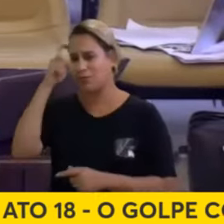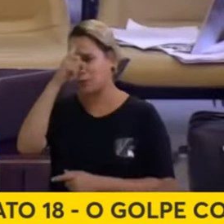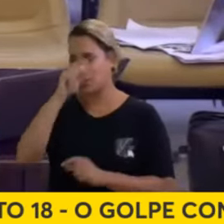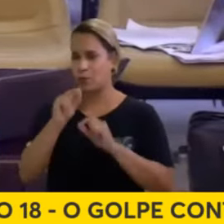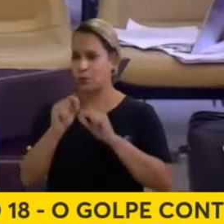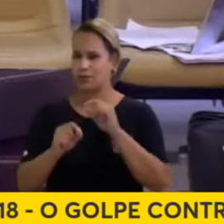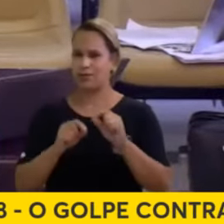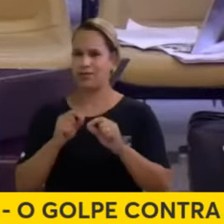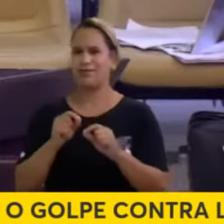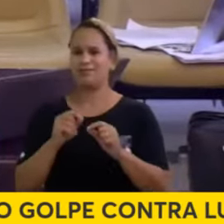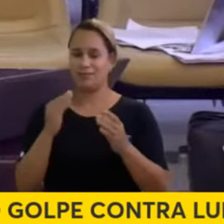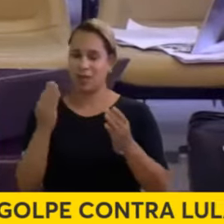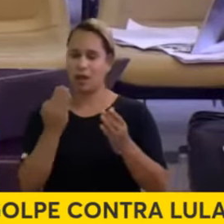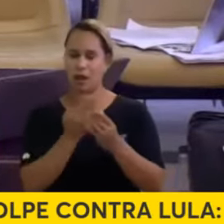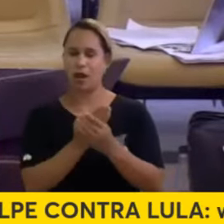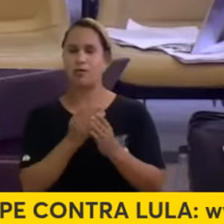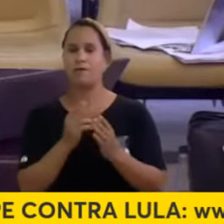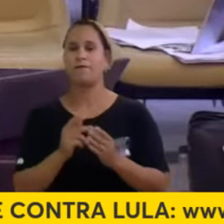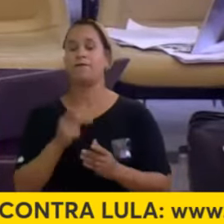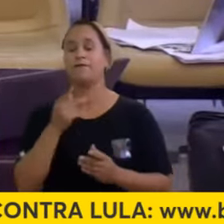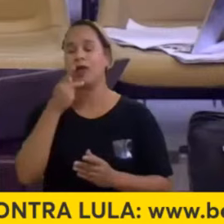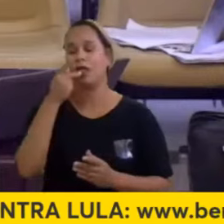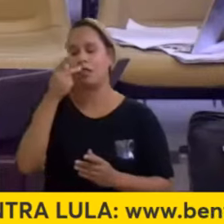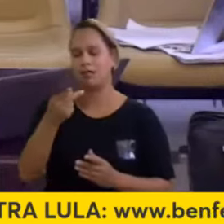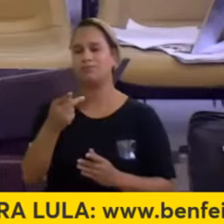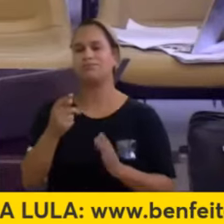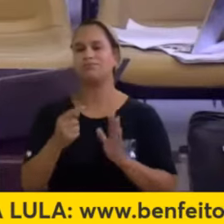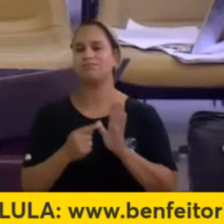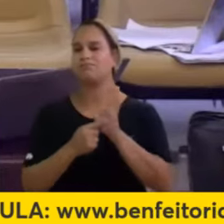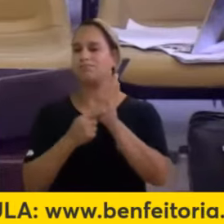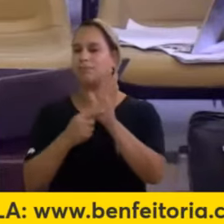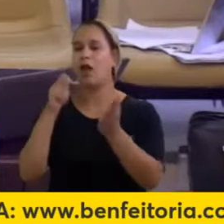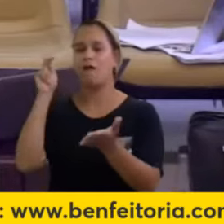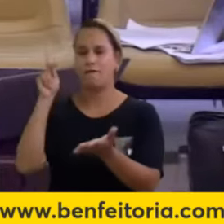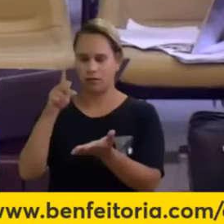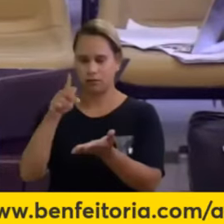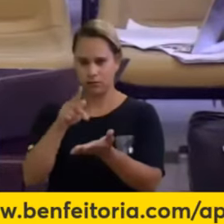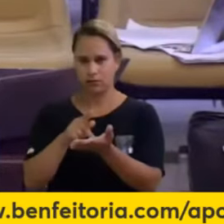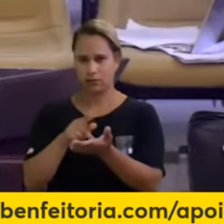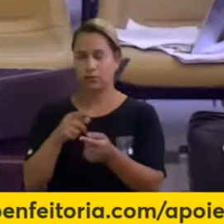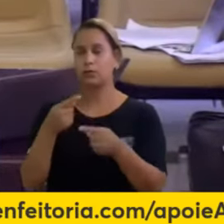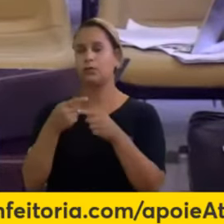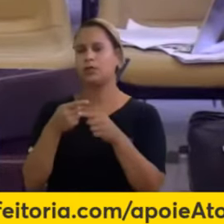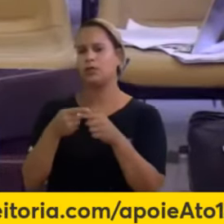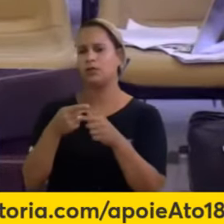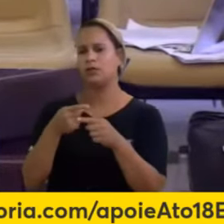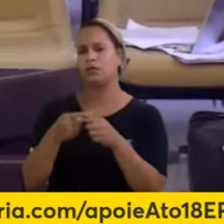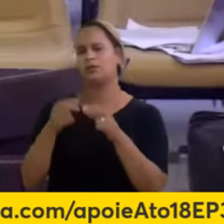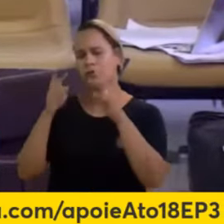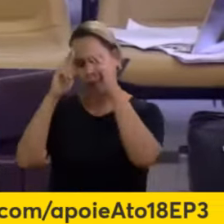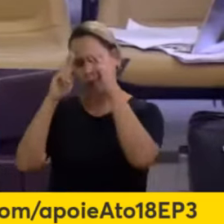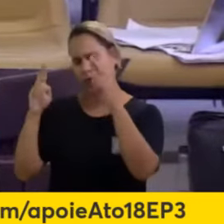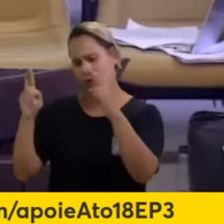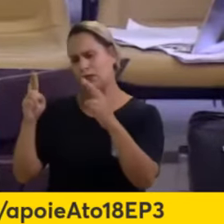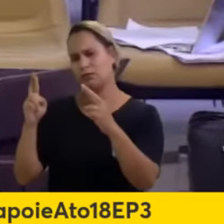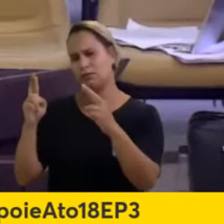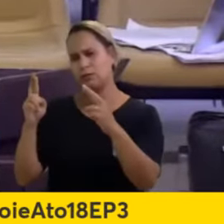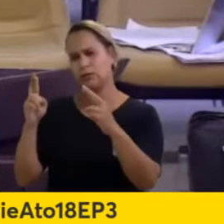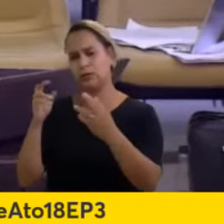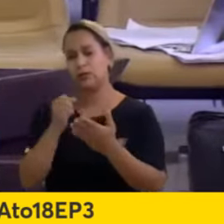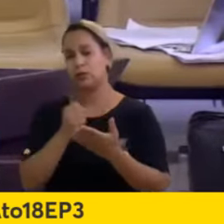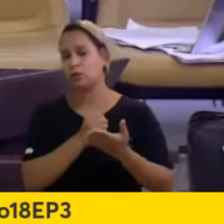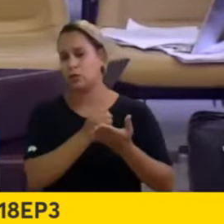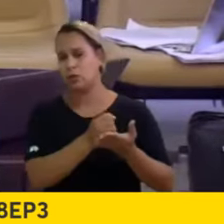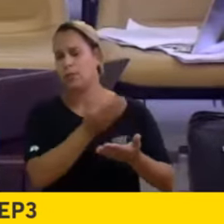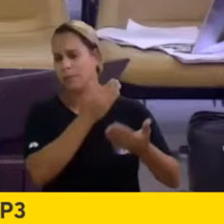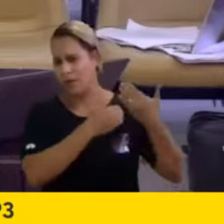verdade ou melhor trazer a verdade porque com todo respeito e as sustentações que me antecederam